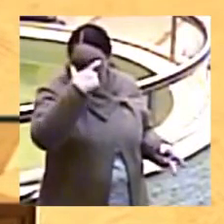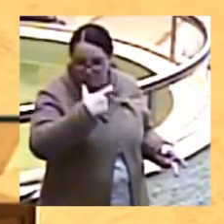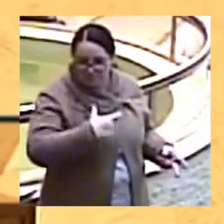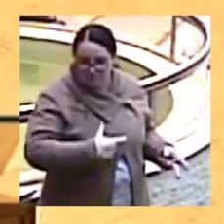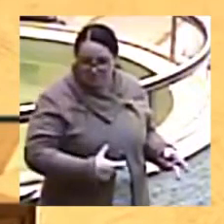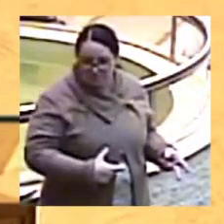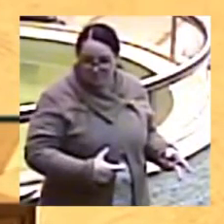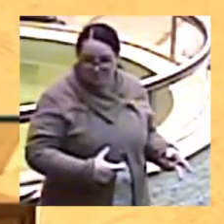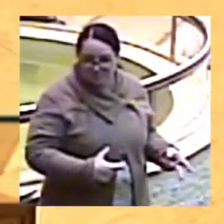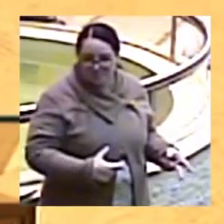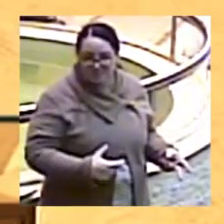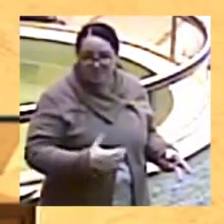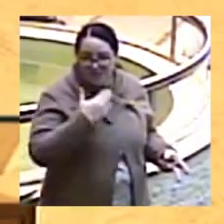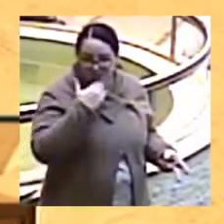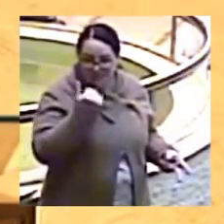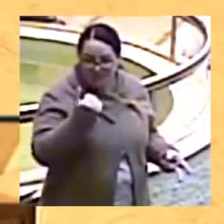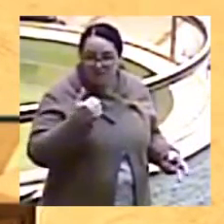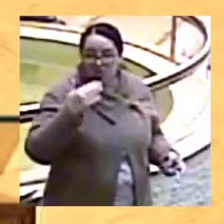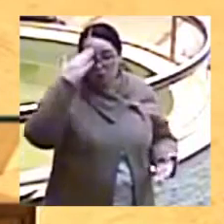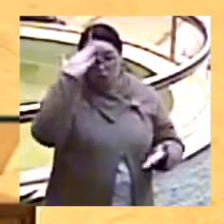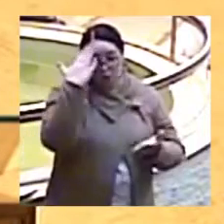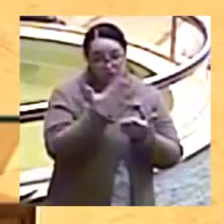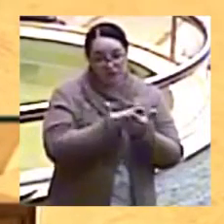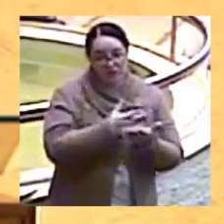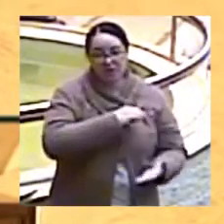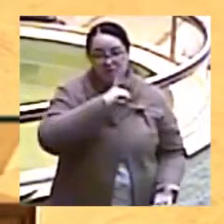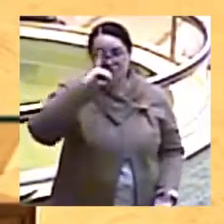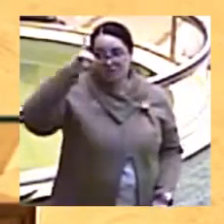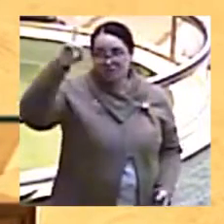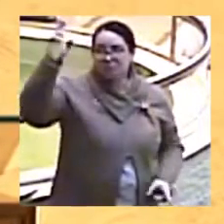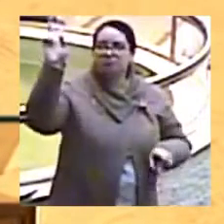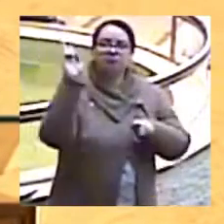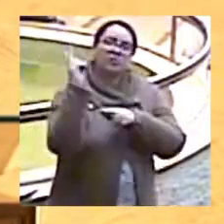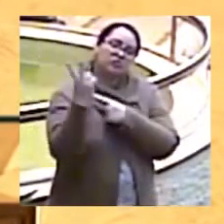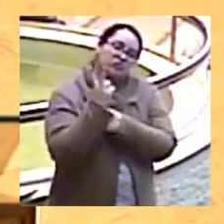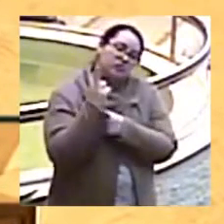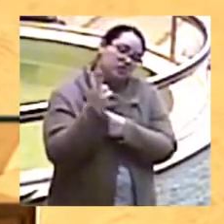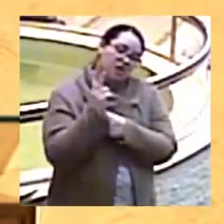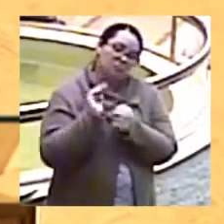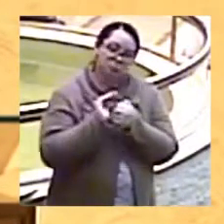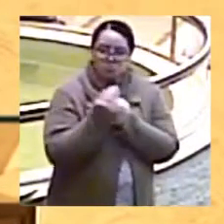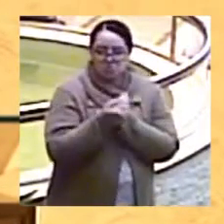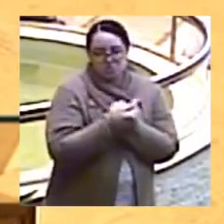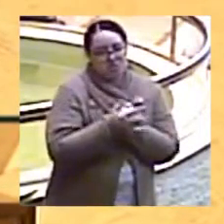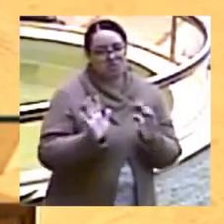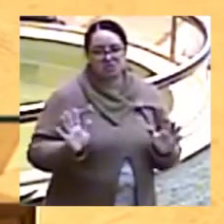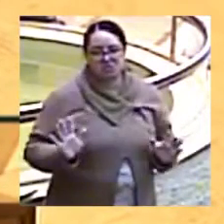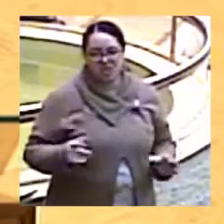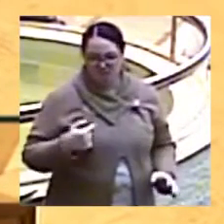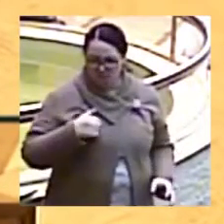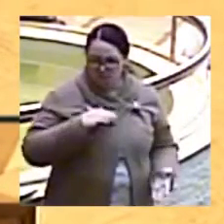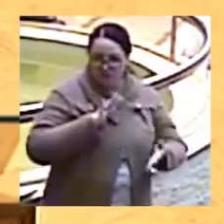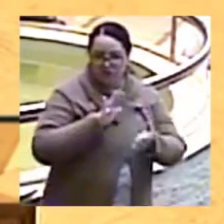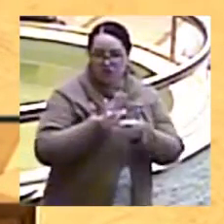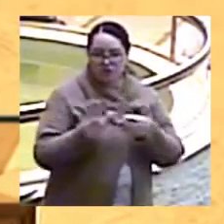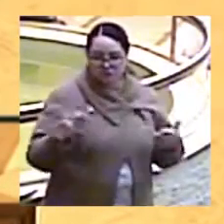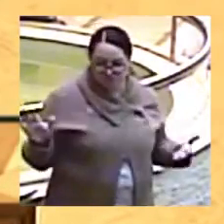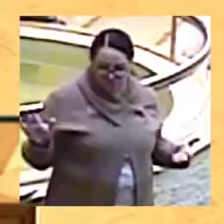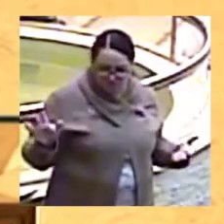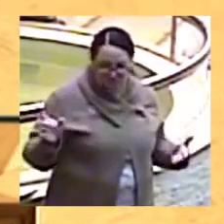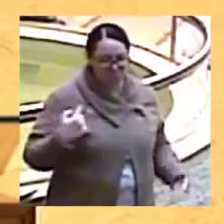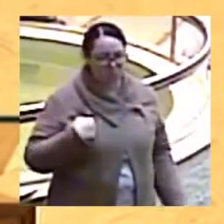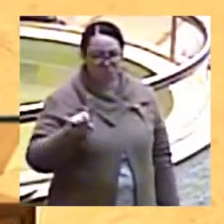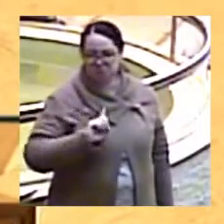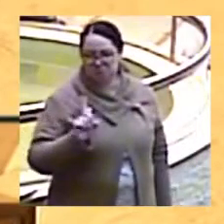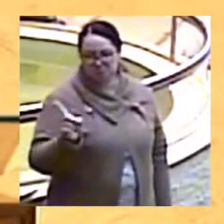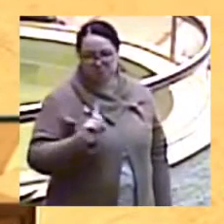ser humano, é, confiar, no cuidado, protetor de Deus, e não fugir. E como ele